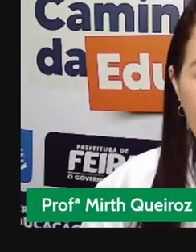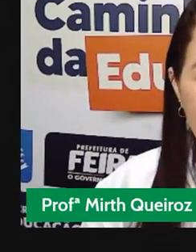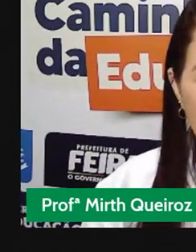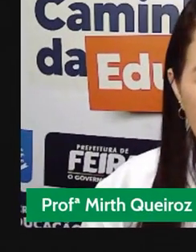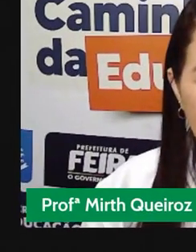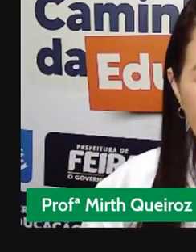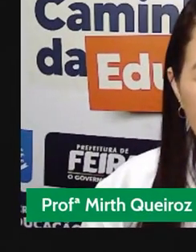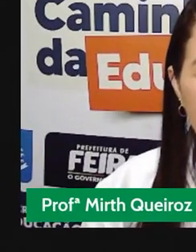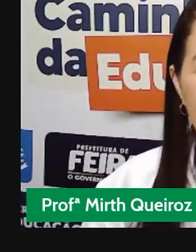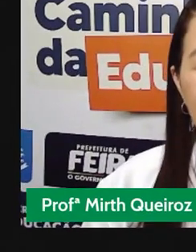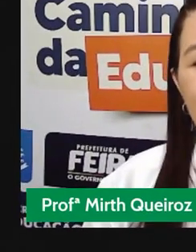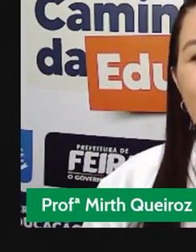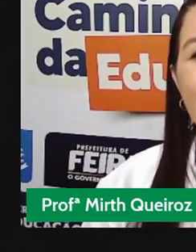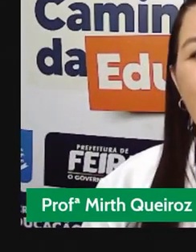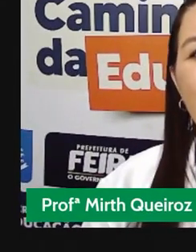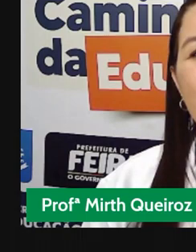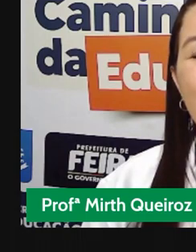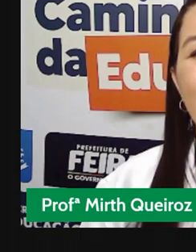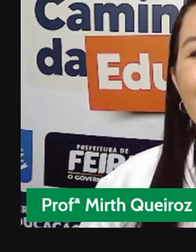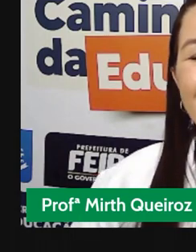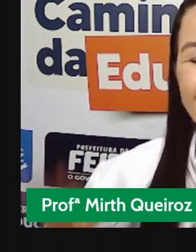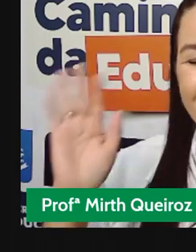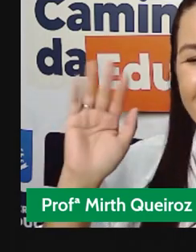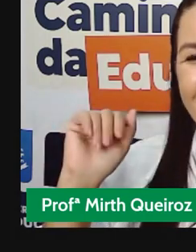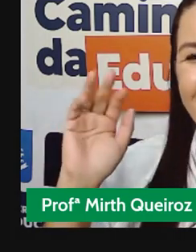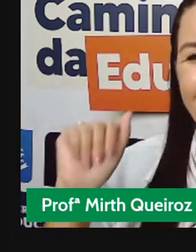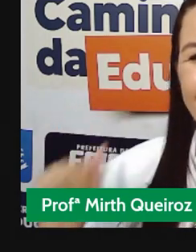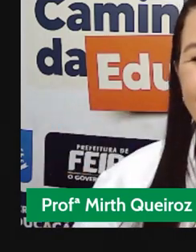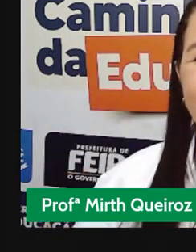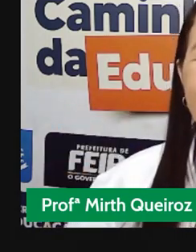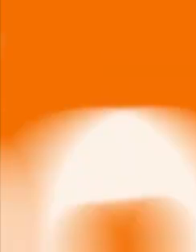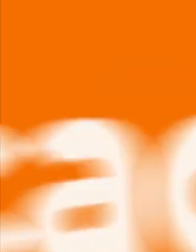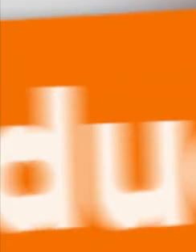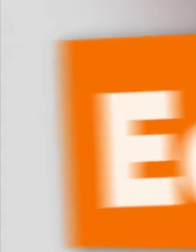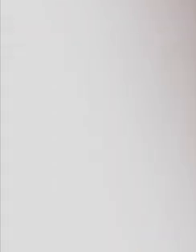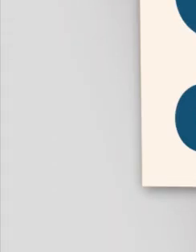Beijinho no coração de cada um de vocês. E até a próxima aula. Tchau, tchau.